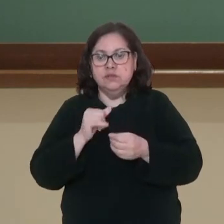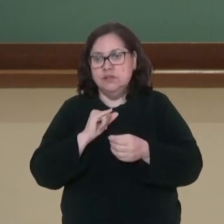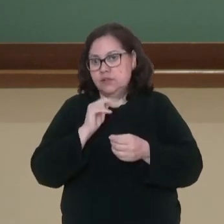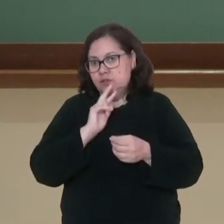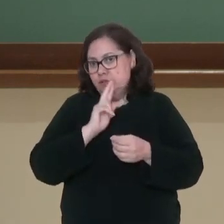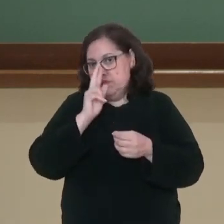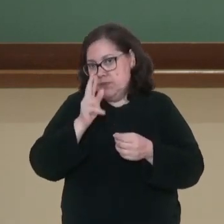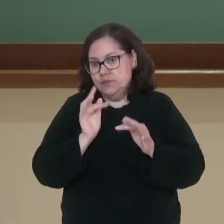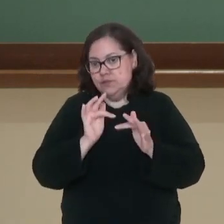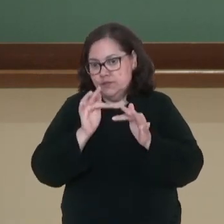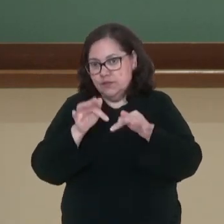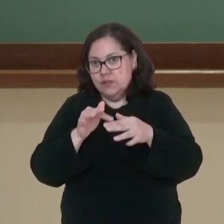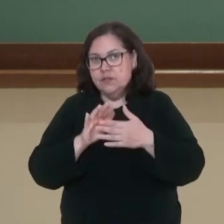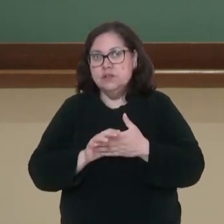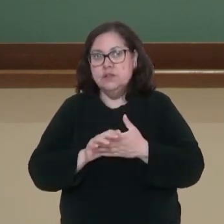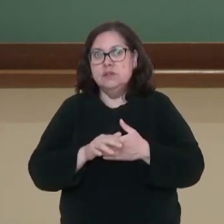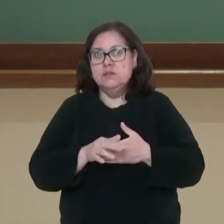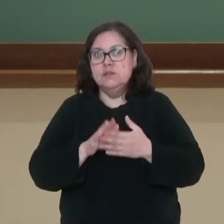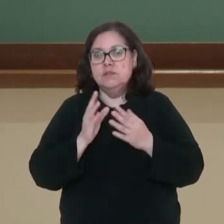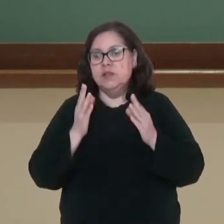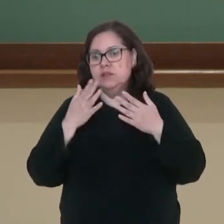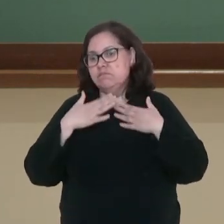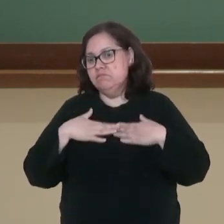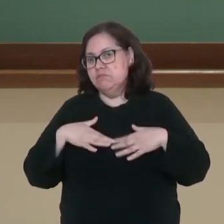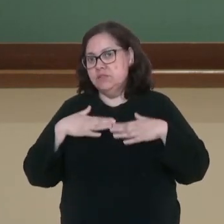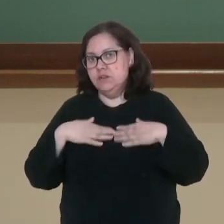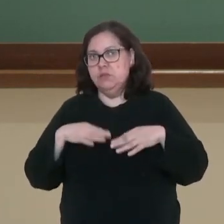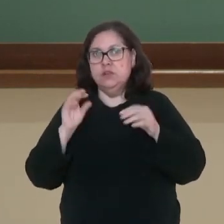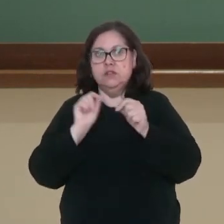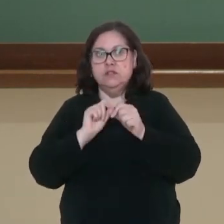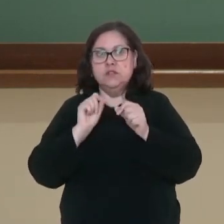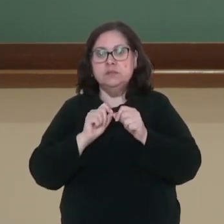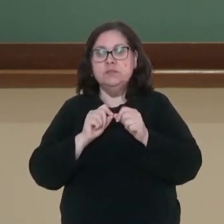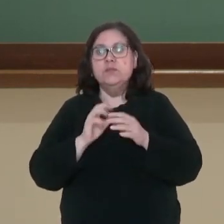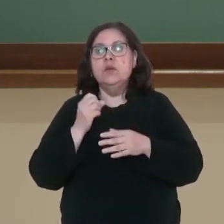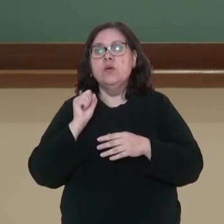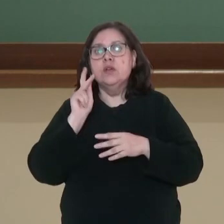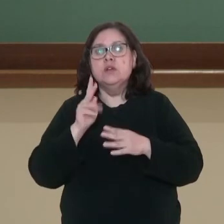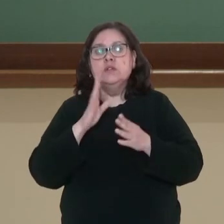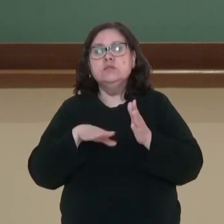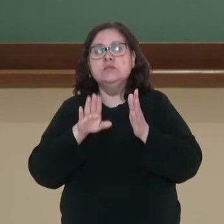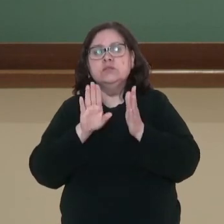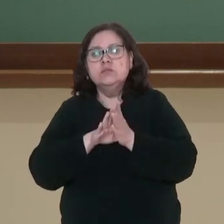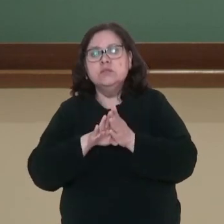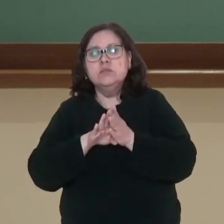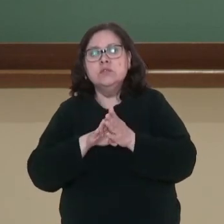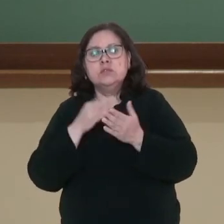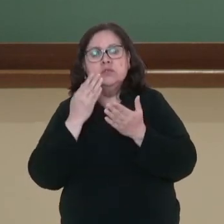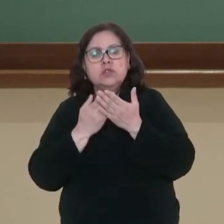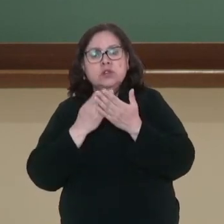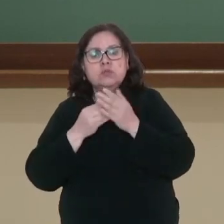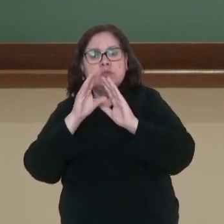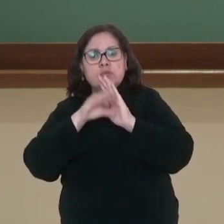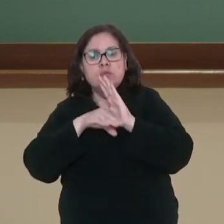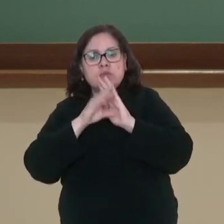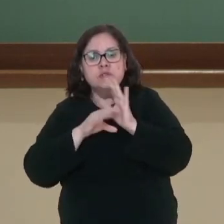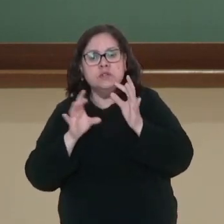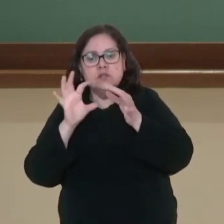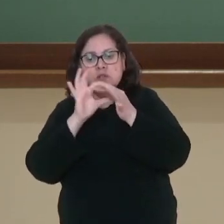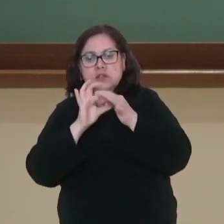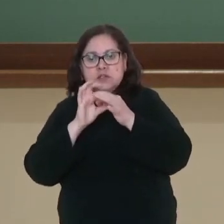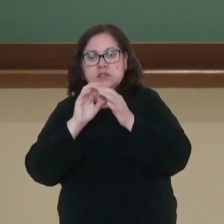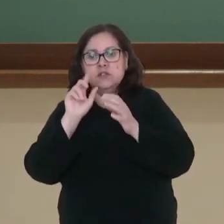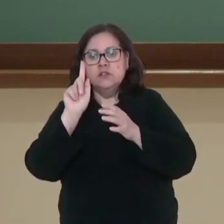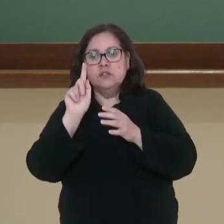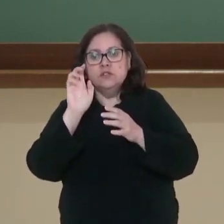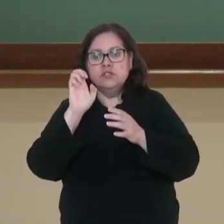do resultado, mas é bem sossegadinho de você fazer isso aí, ok? Retomando ali, gente, estudamos o conceito de ligação gênica